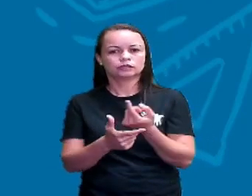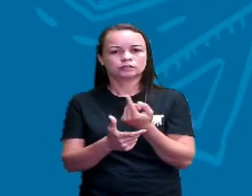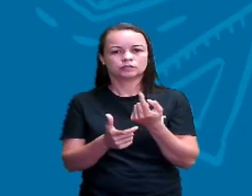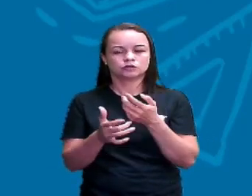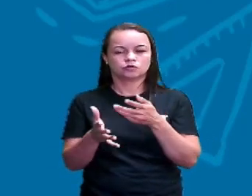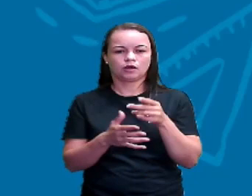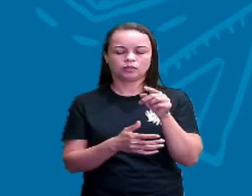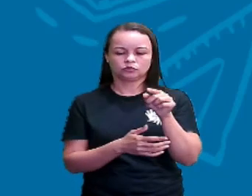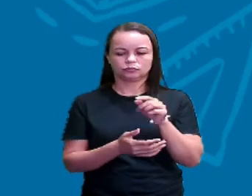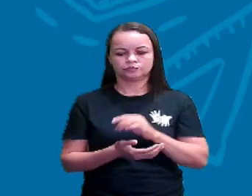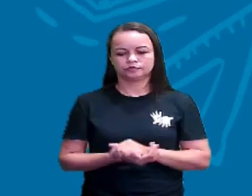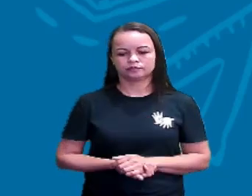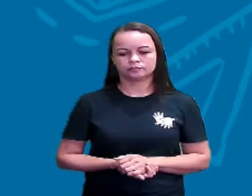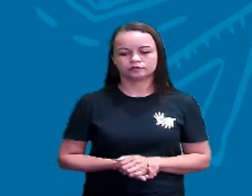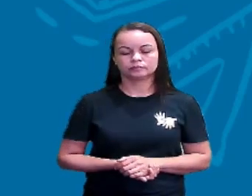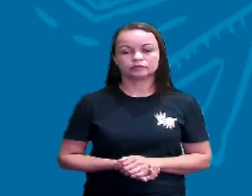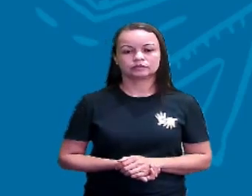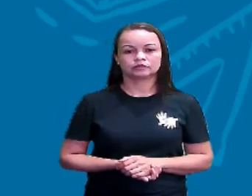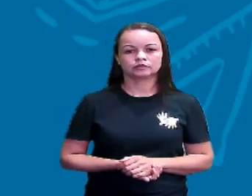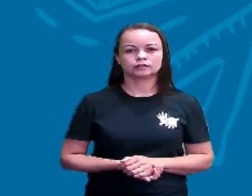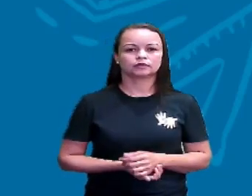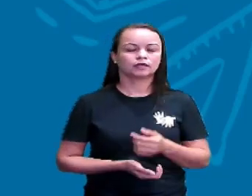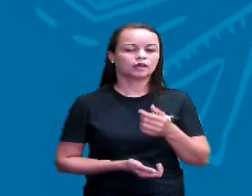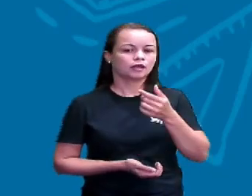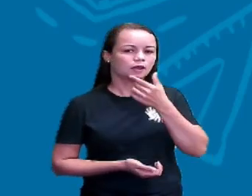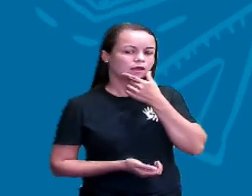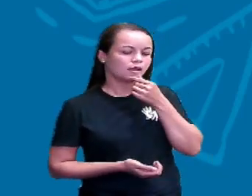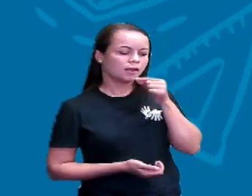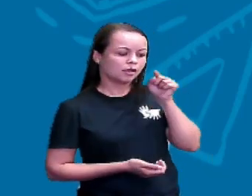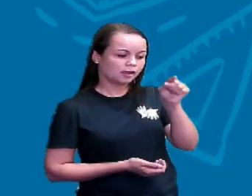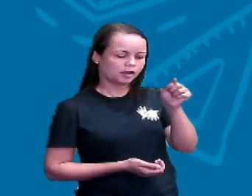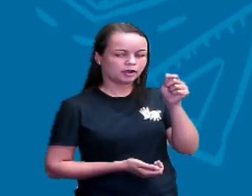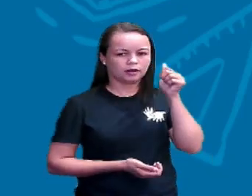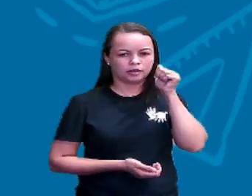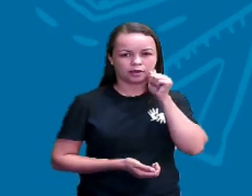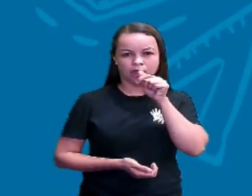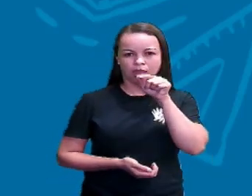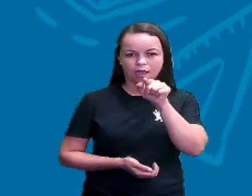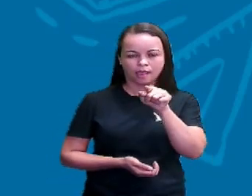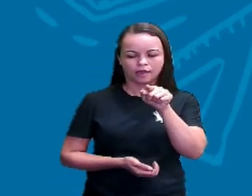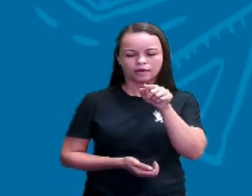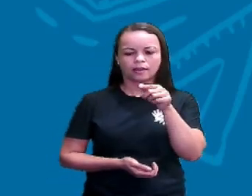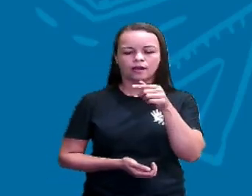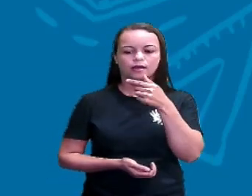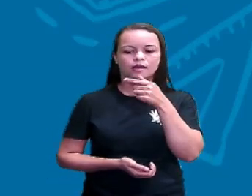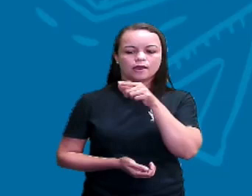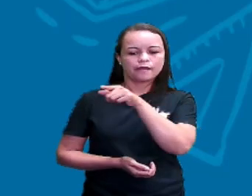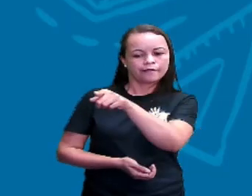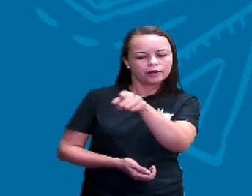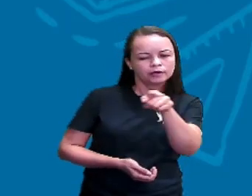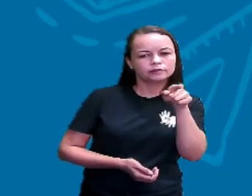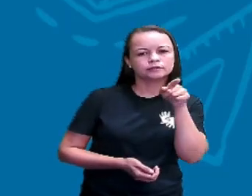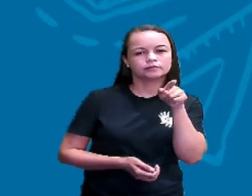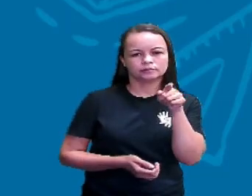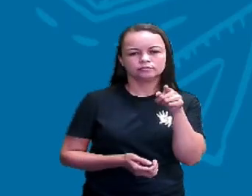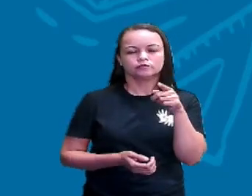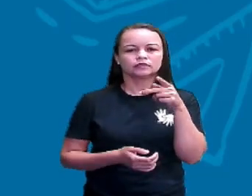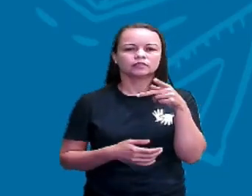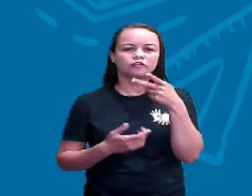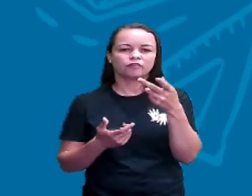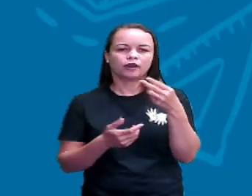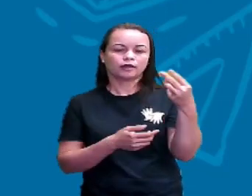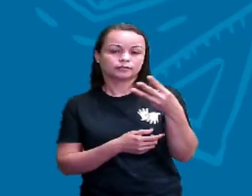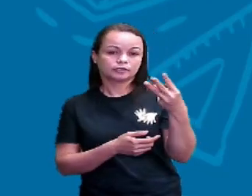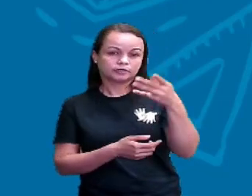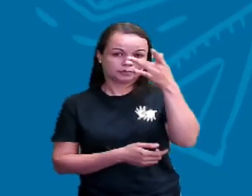ele, ella ou usted, que é a terceira pessoa do singular, que se refere ao